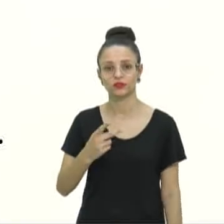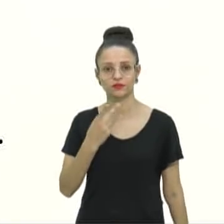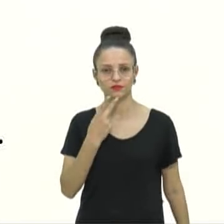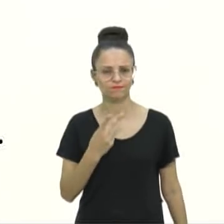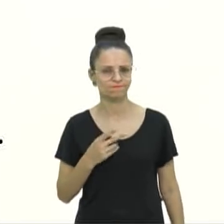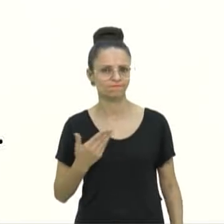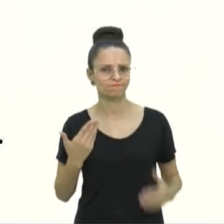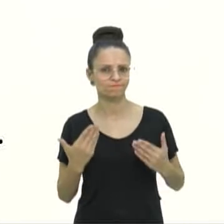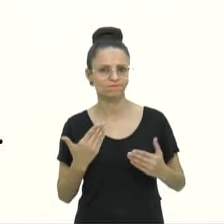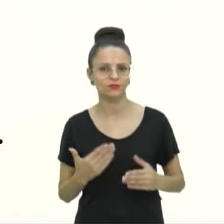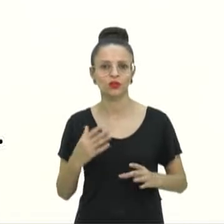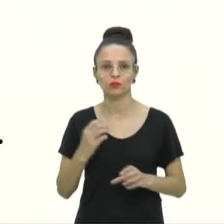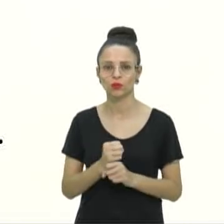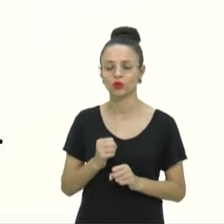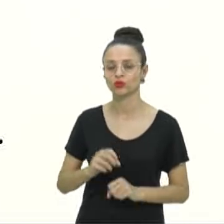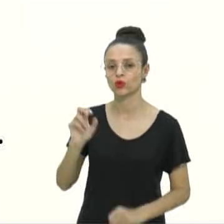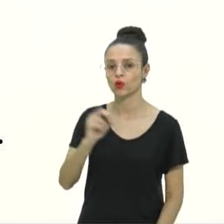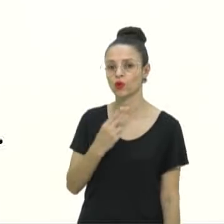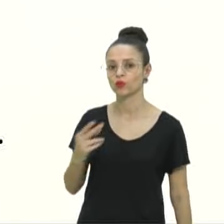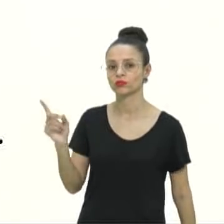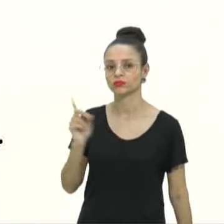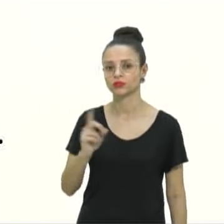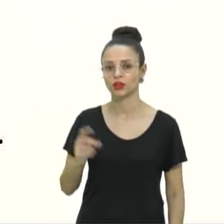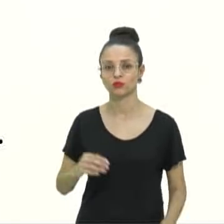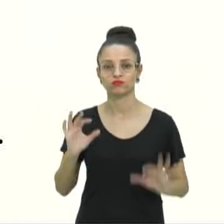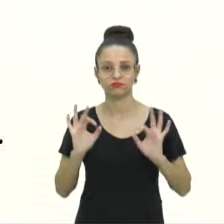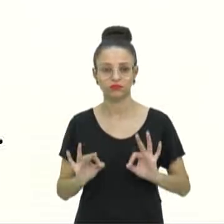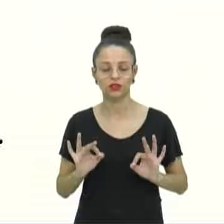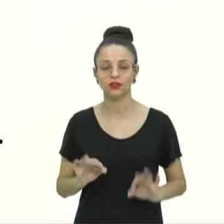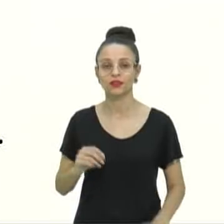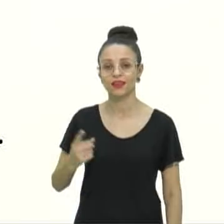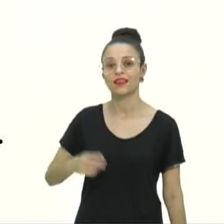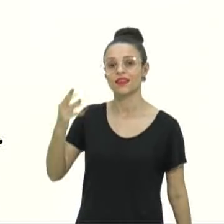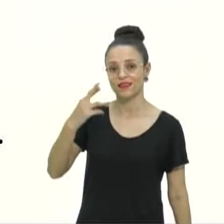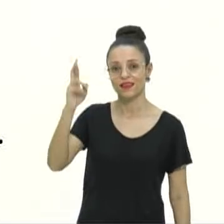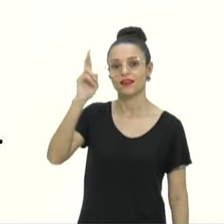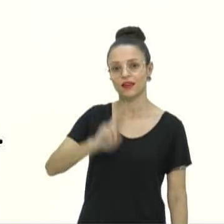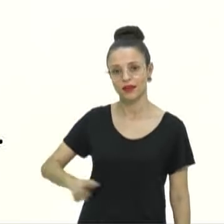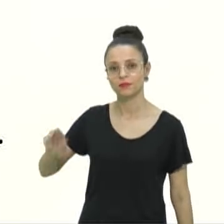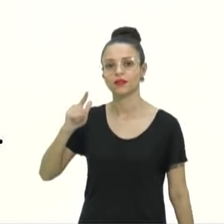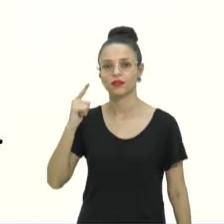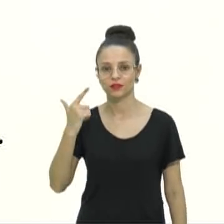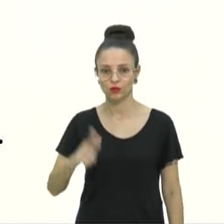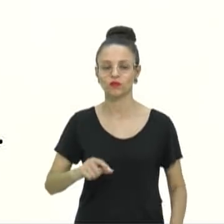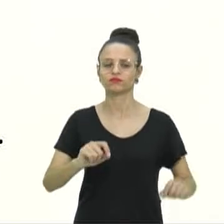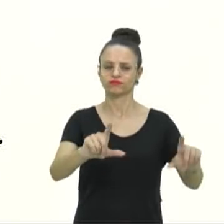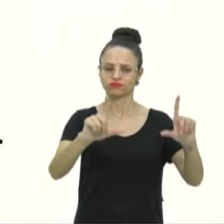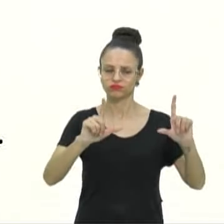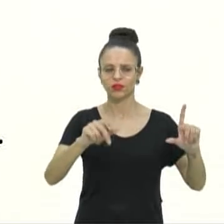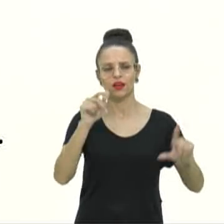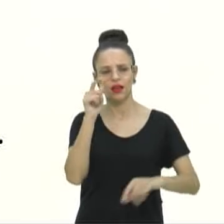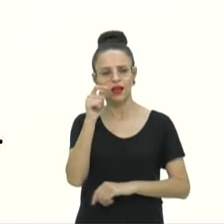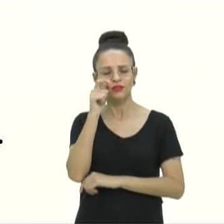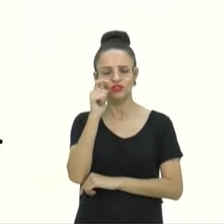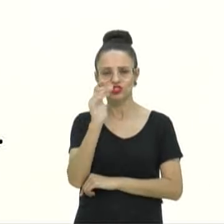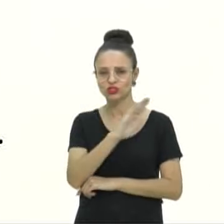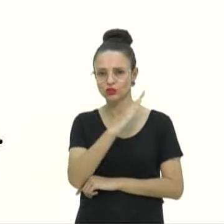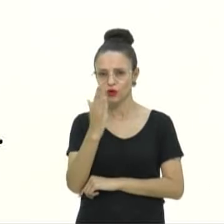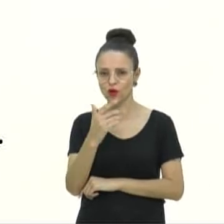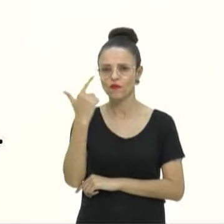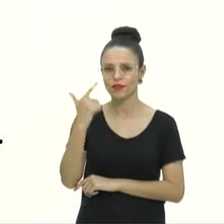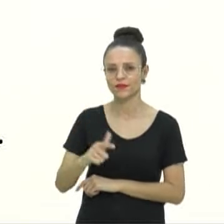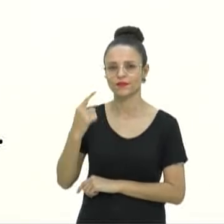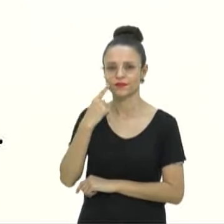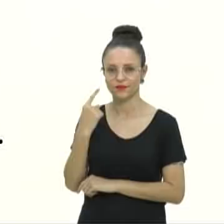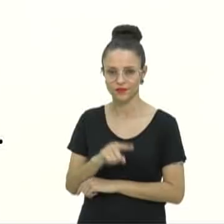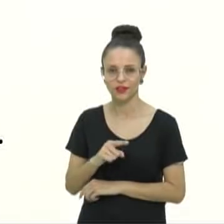né, dado ao adversário ou não conferir a seu atleta. Um replay é exibido então para os 3 oficiais que vão examinar a decisão